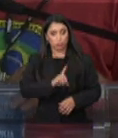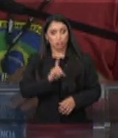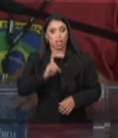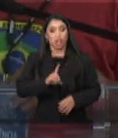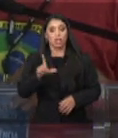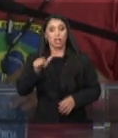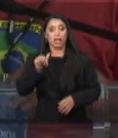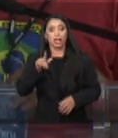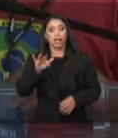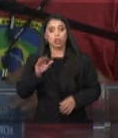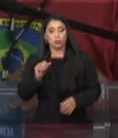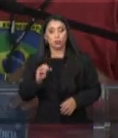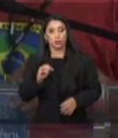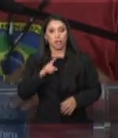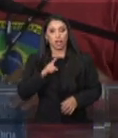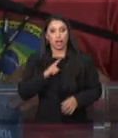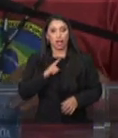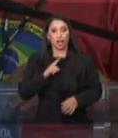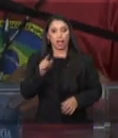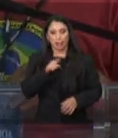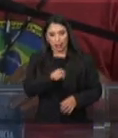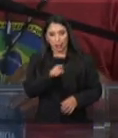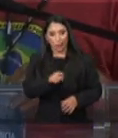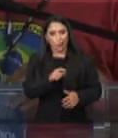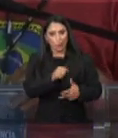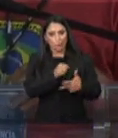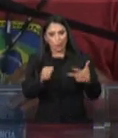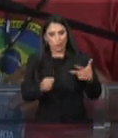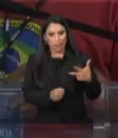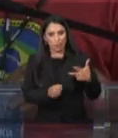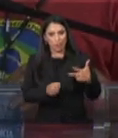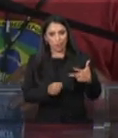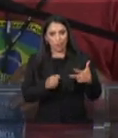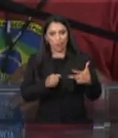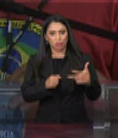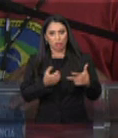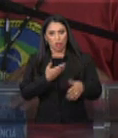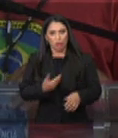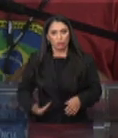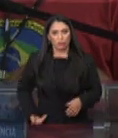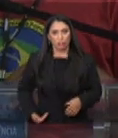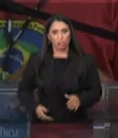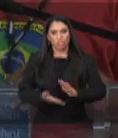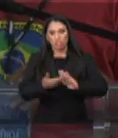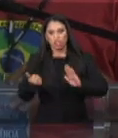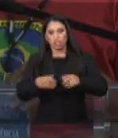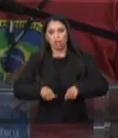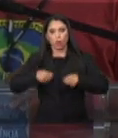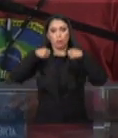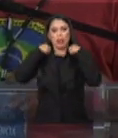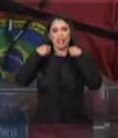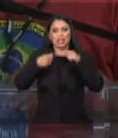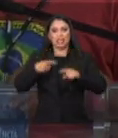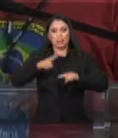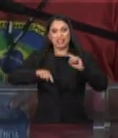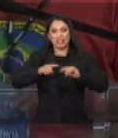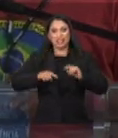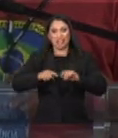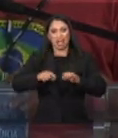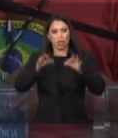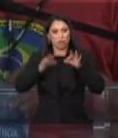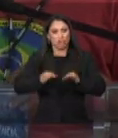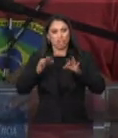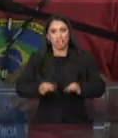pelo poder público não é pela faculdade é pelo poder público tira a coberta tira isso tira aquilo tira nossa